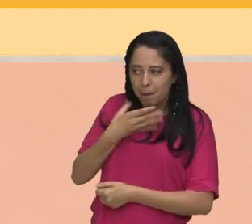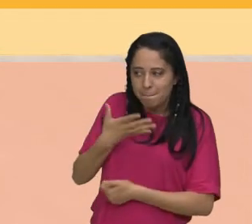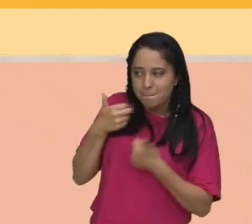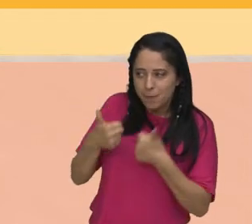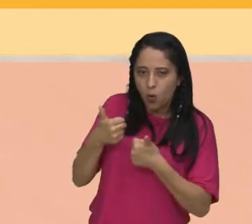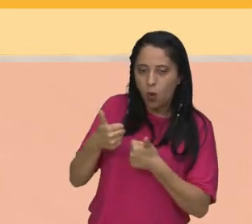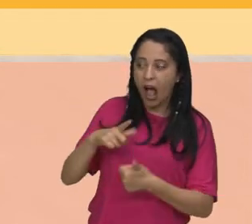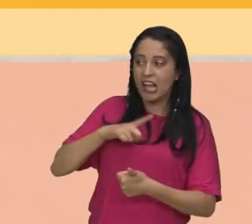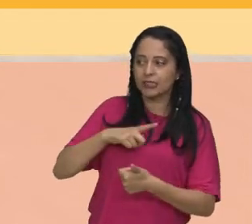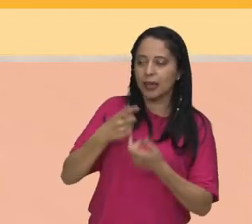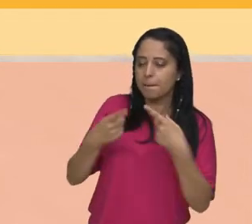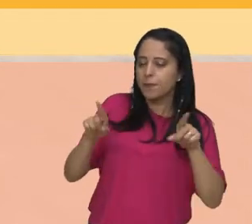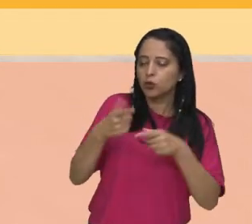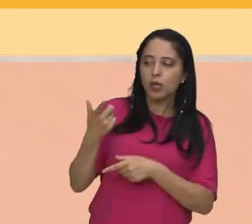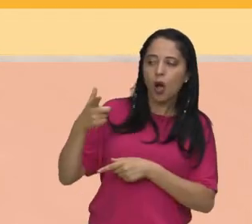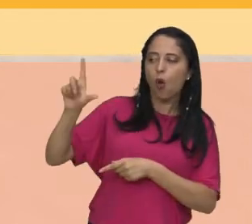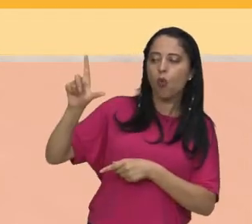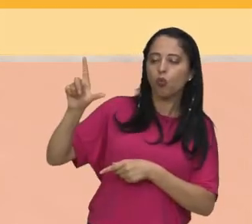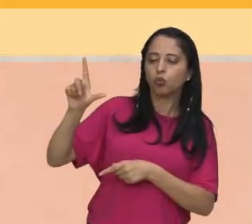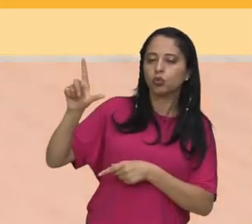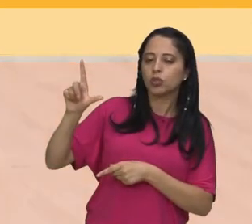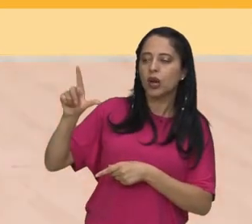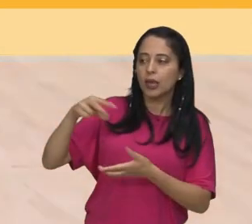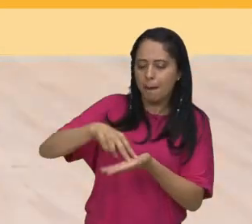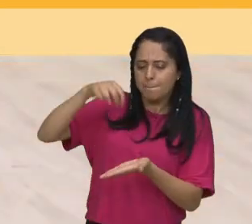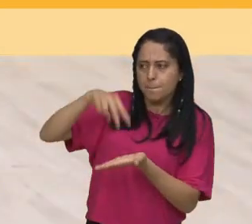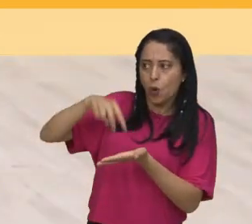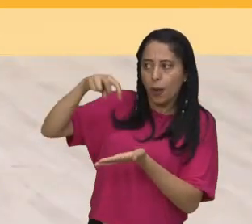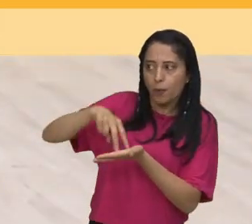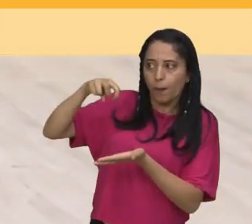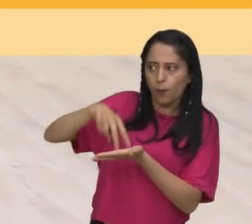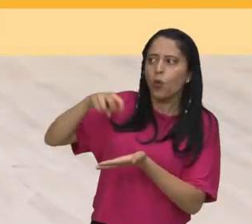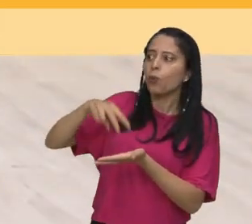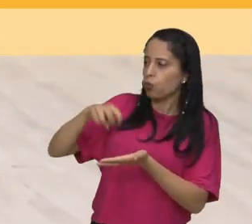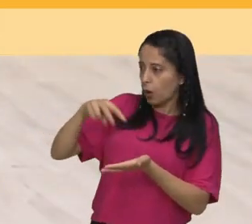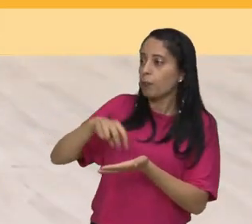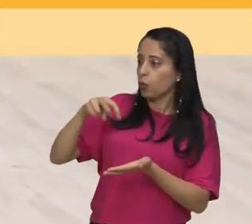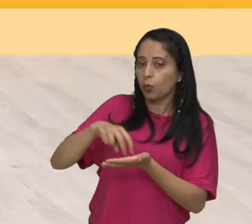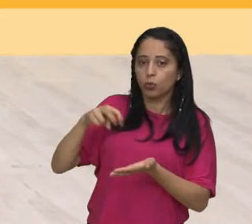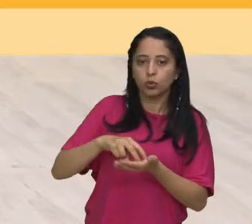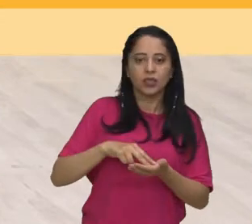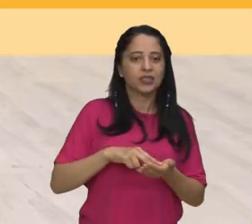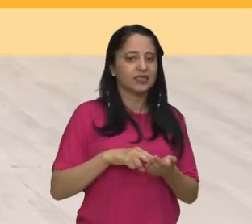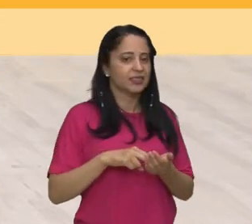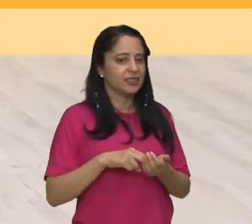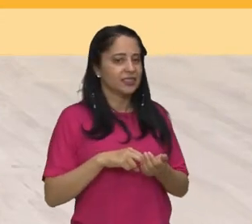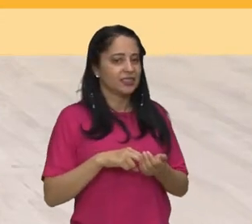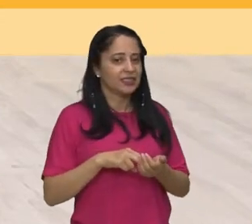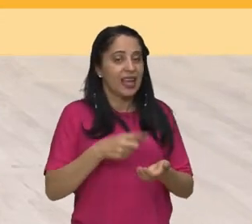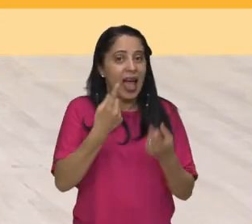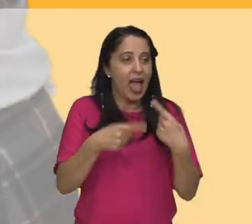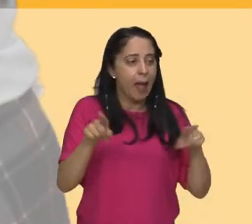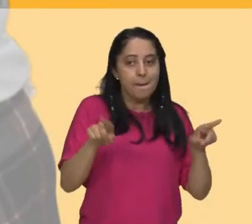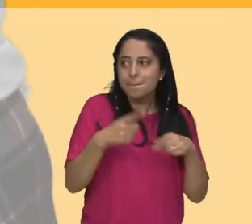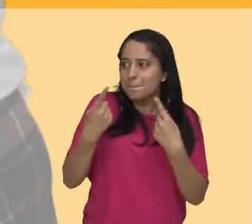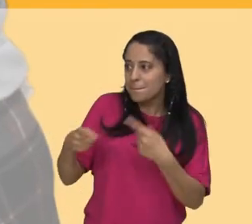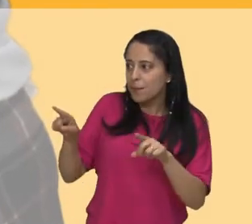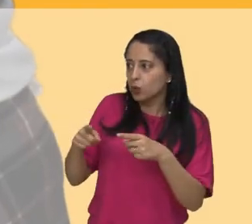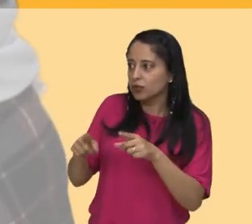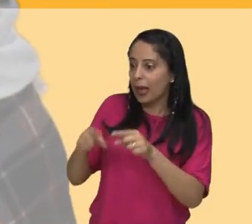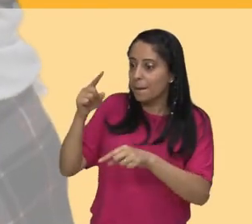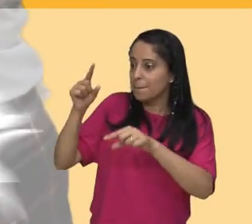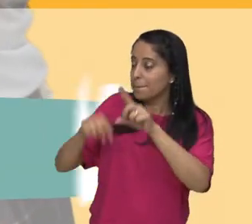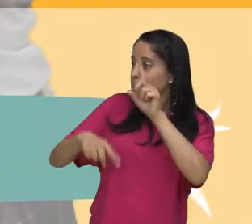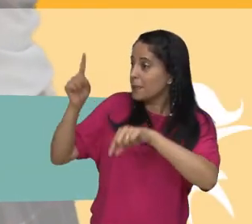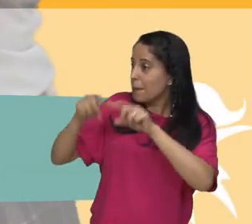legal pra você. Nossa. Tem uma outra música que faz a gente pular muito, muito, muito, muito, muito, muito, muito. É